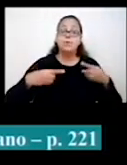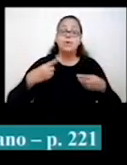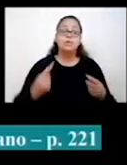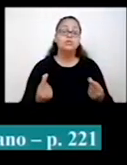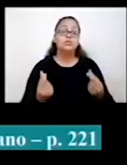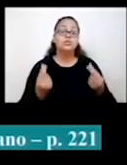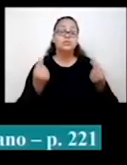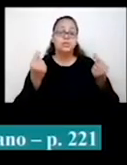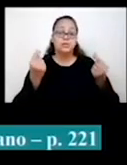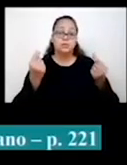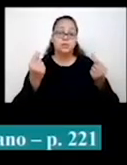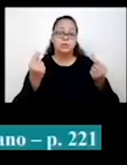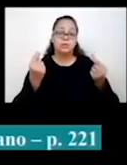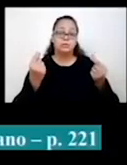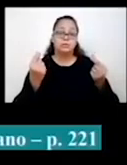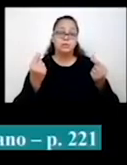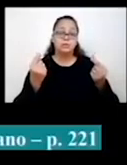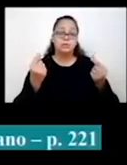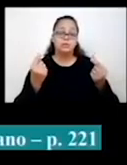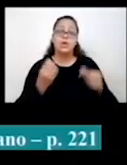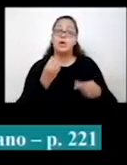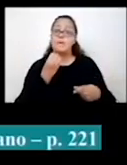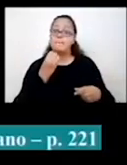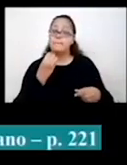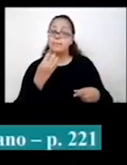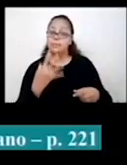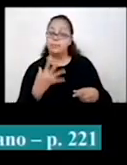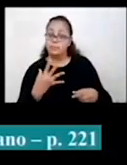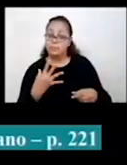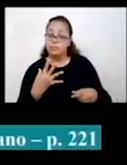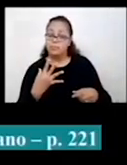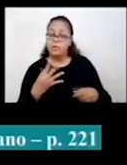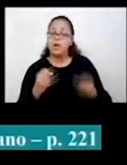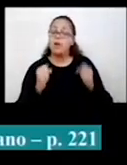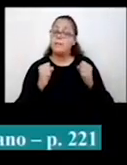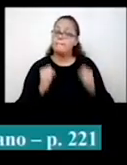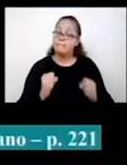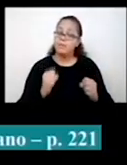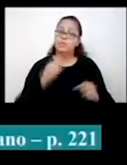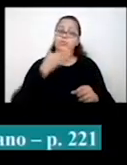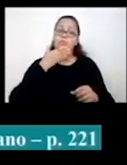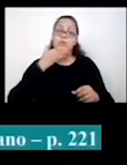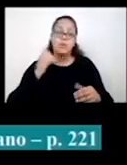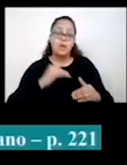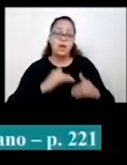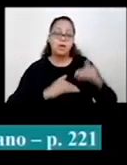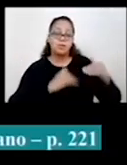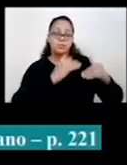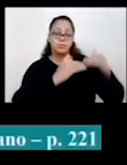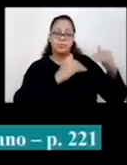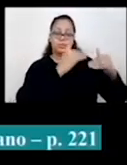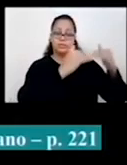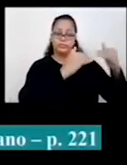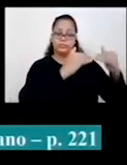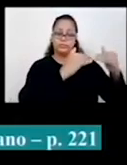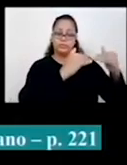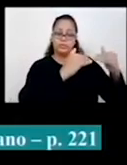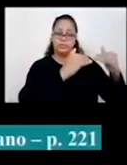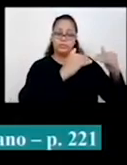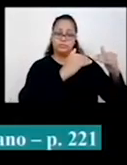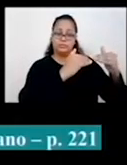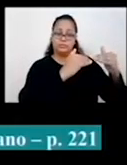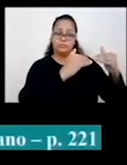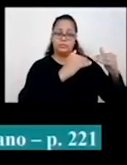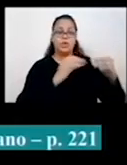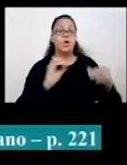e econômicos que a circundam. Então, uma boa situação urbana pode favorecer o seu desenvolvimento, assim como uma ruim